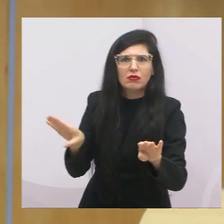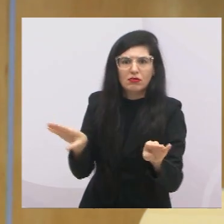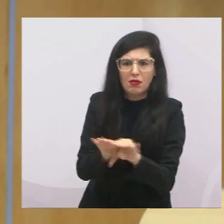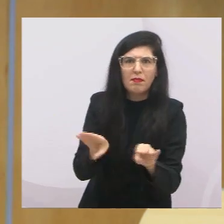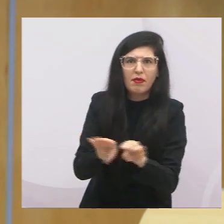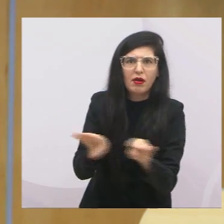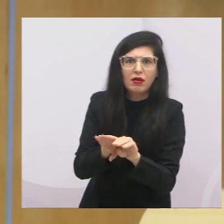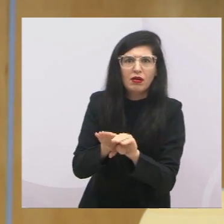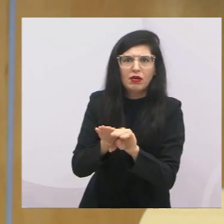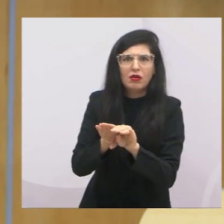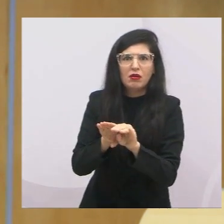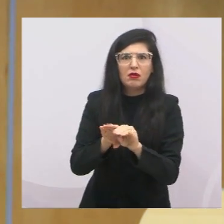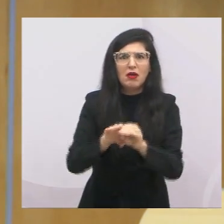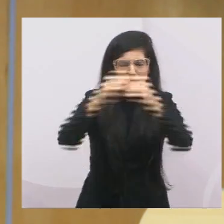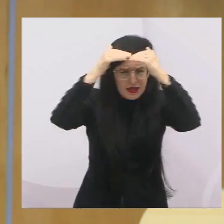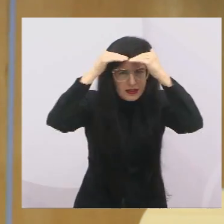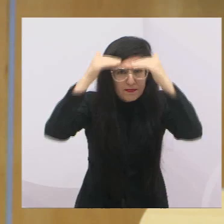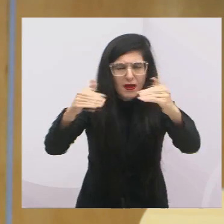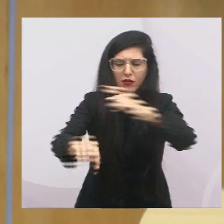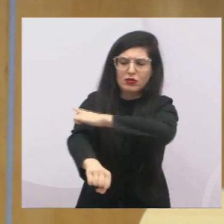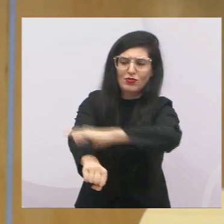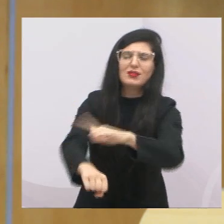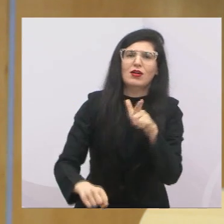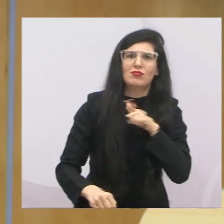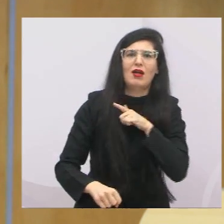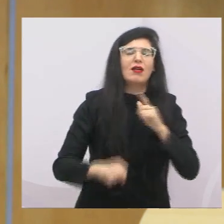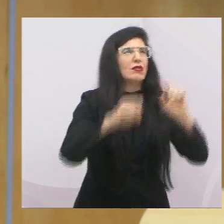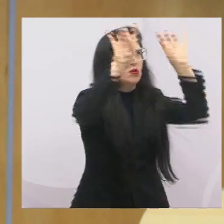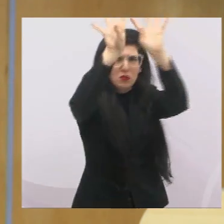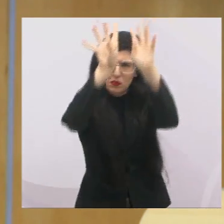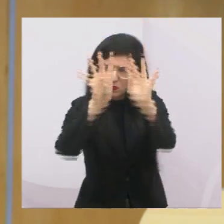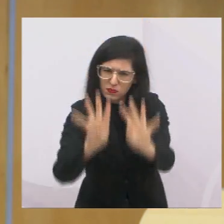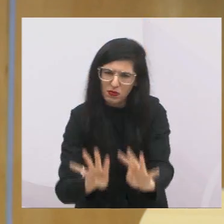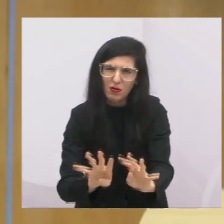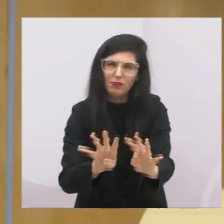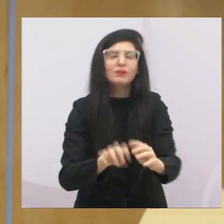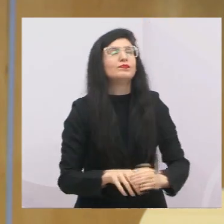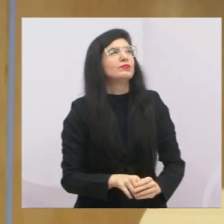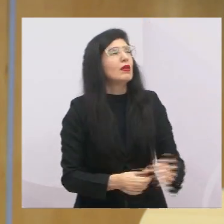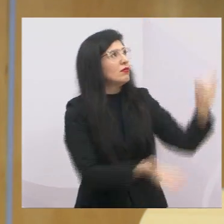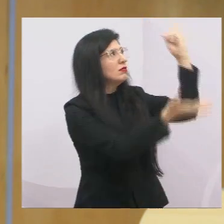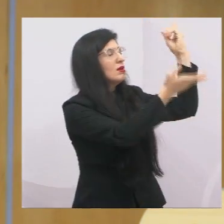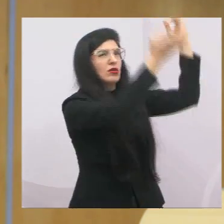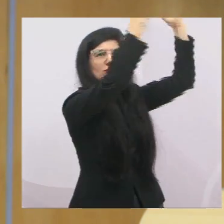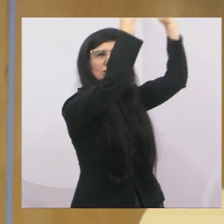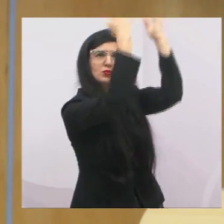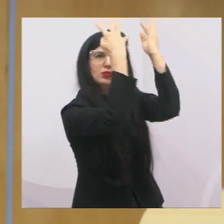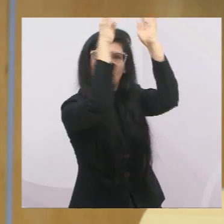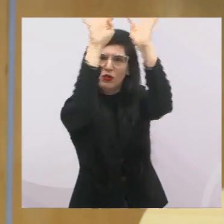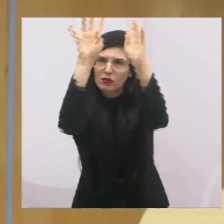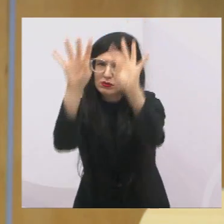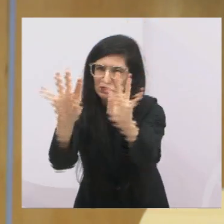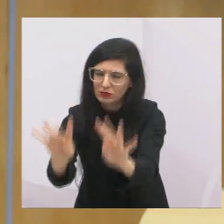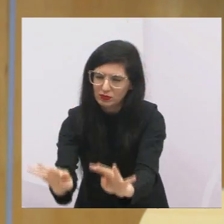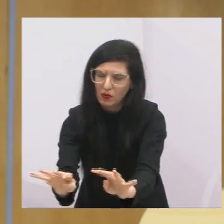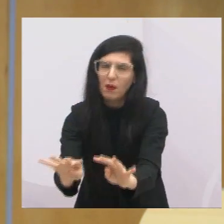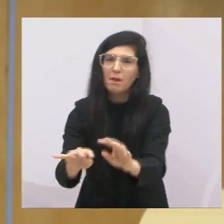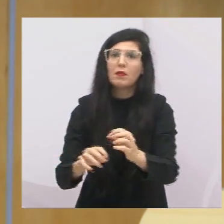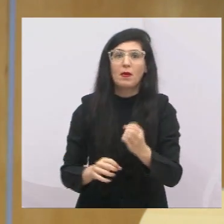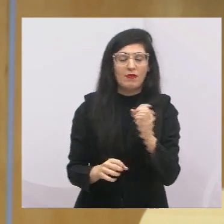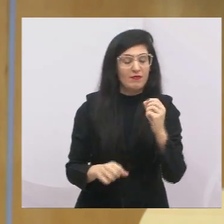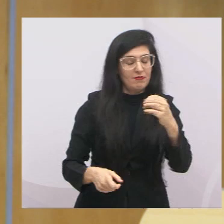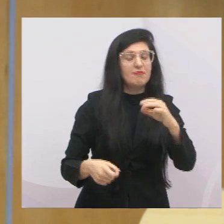na sua glória. Aquele que teme a Deus praticará o bem. Aquele que exerce a